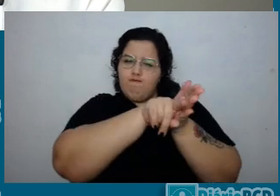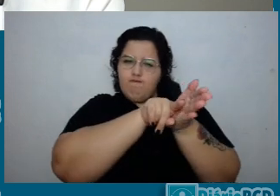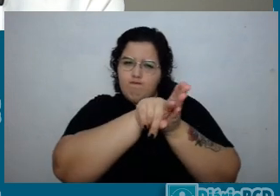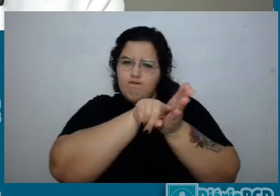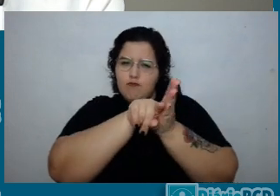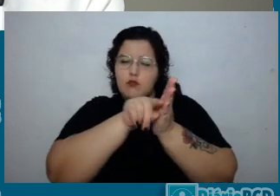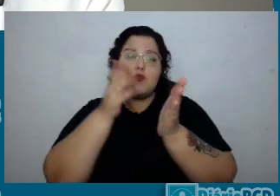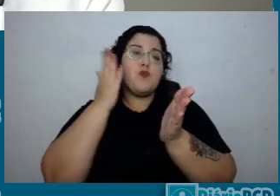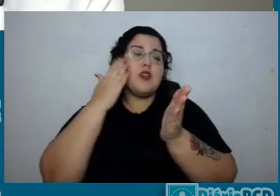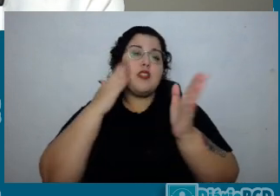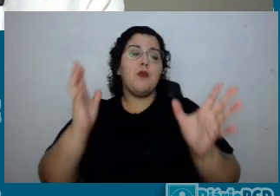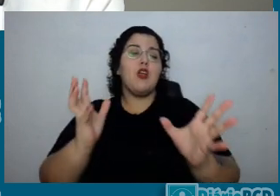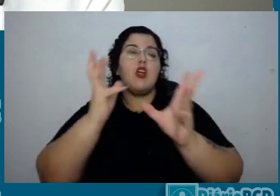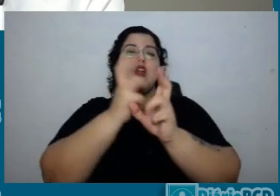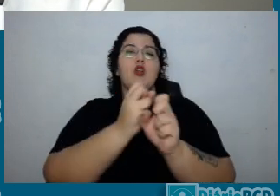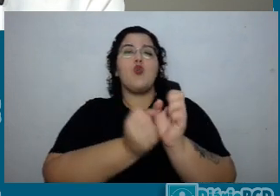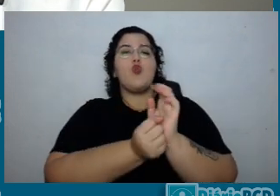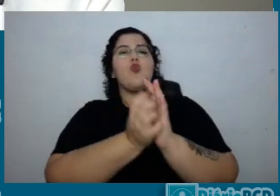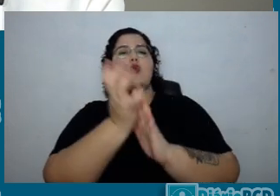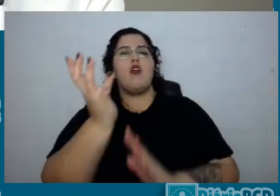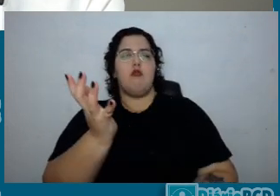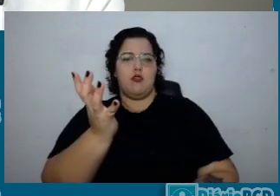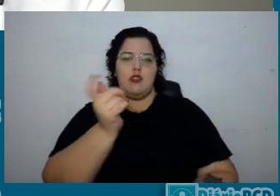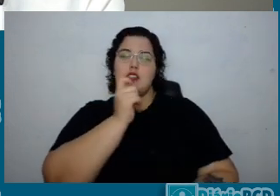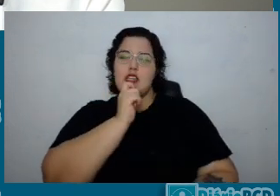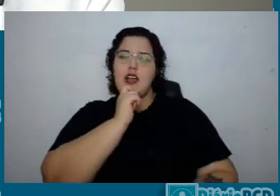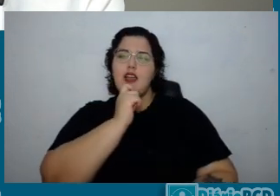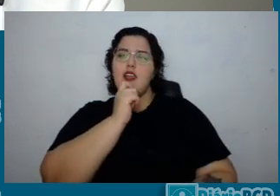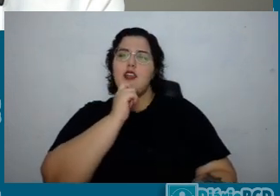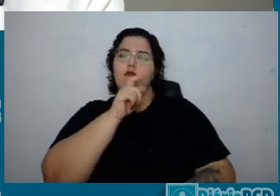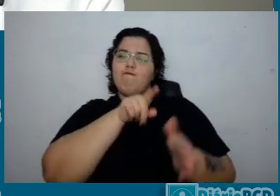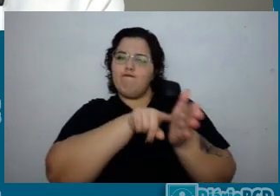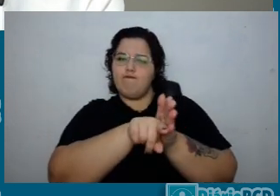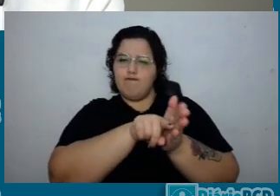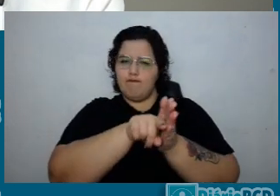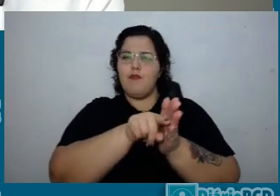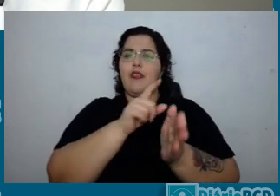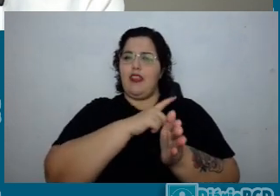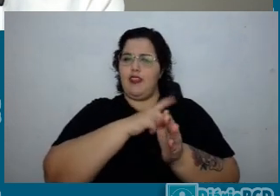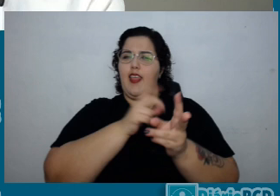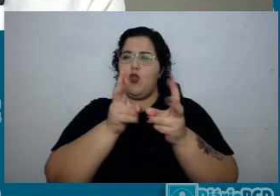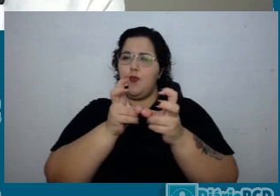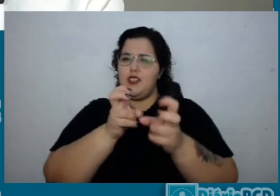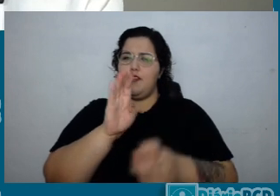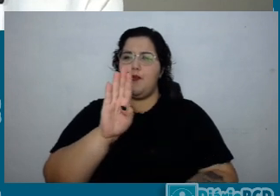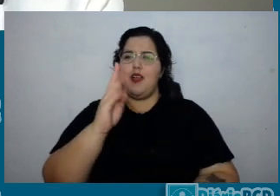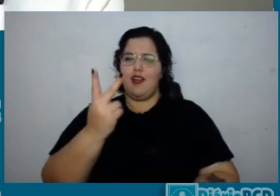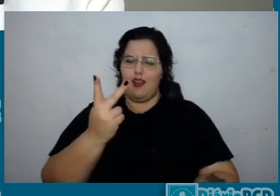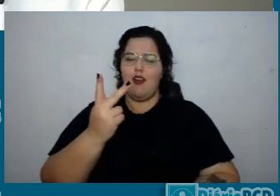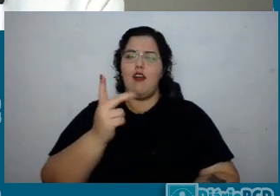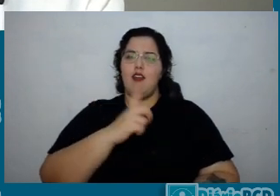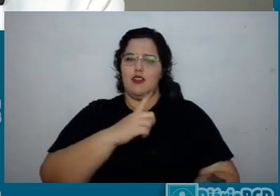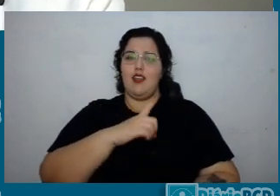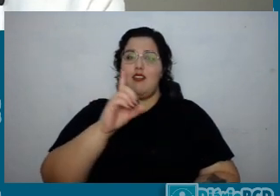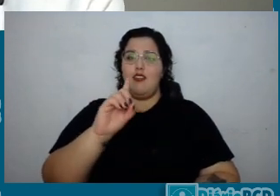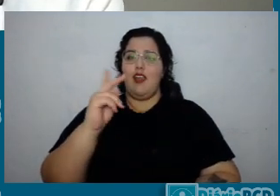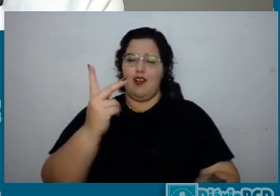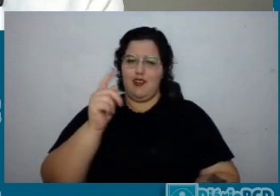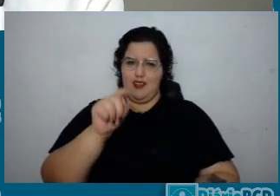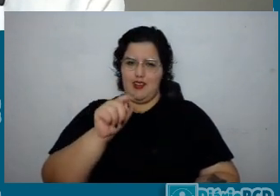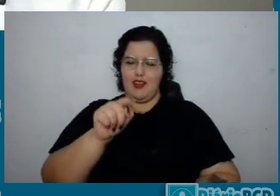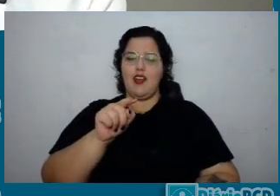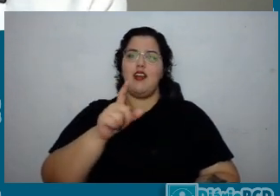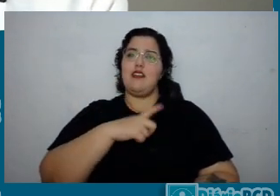são fundamentais, estão, né, num observatório, né, no Observa DH, né, no site do Ministério dos Direitos